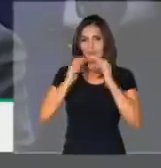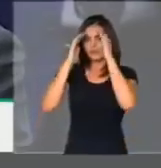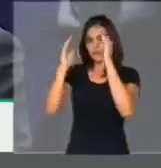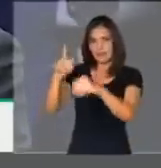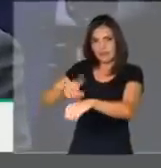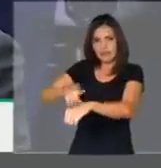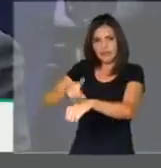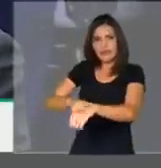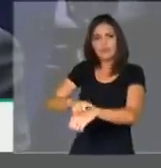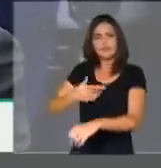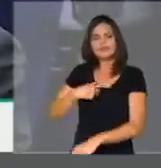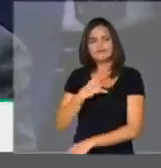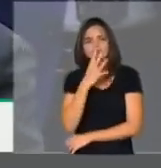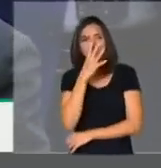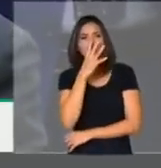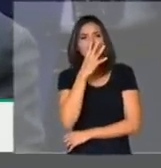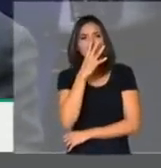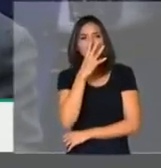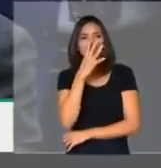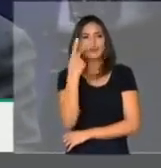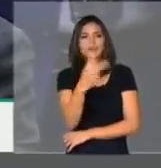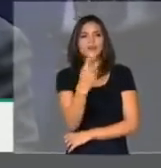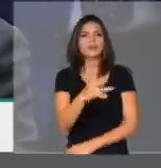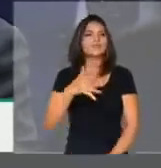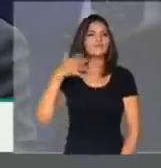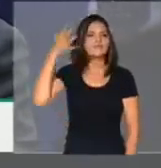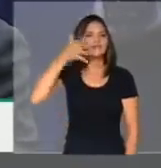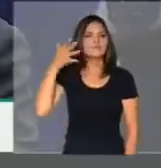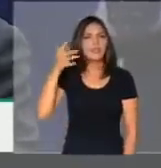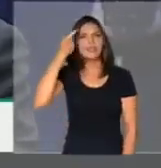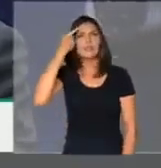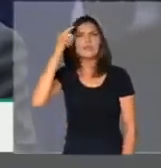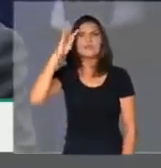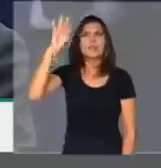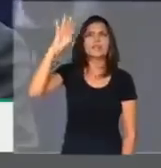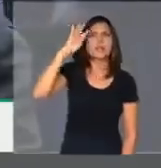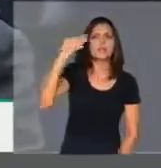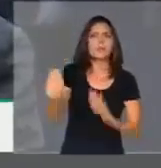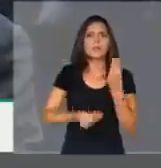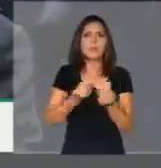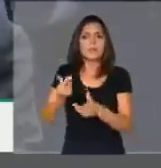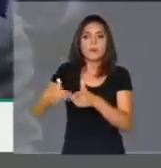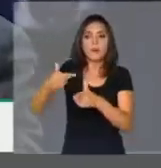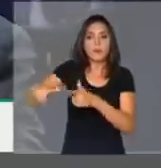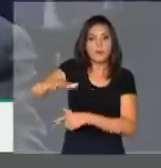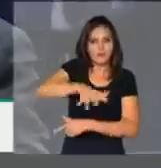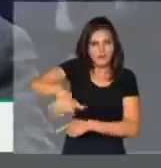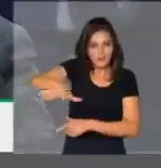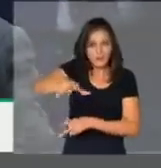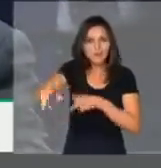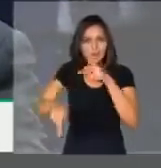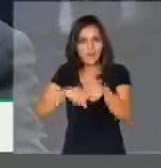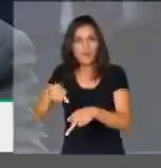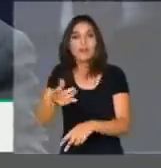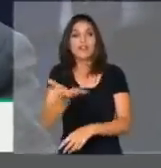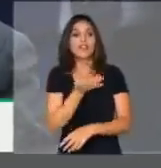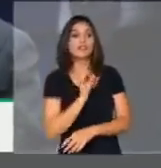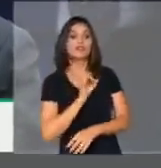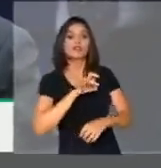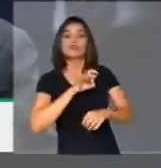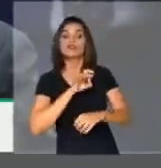sua sempre brilhante análise dos problemas sociais, eu queria apenas dizer que é uma